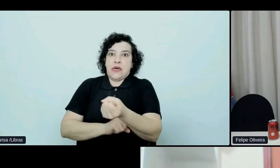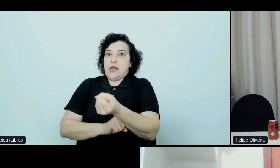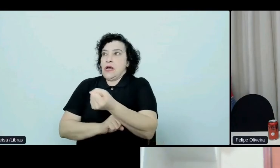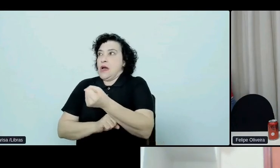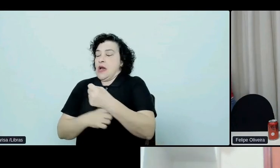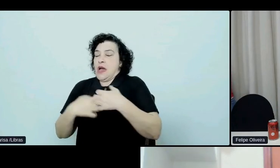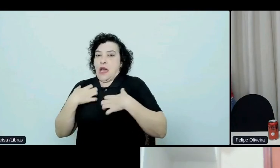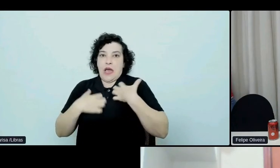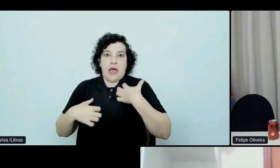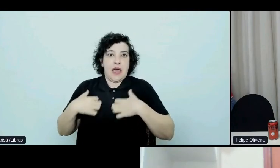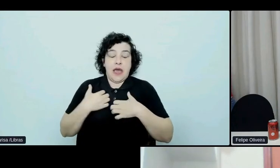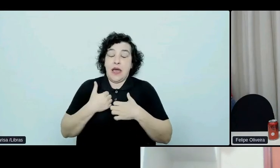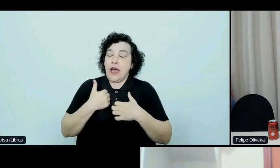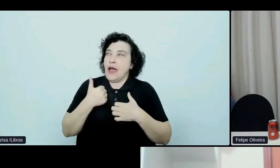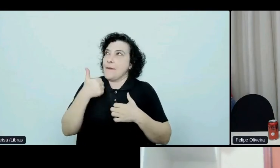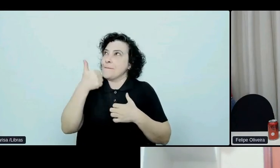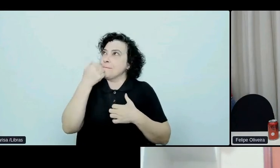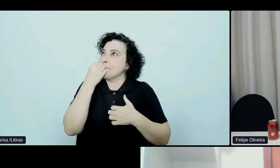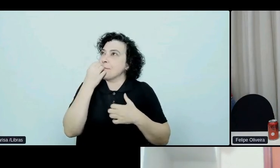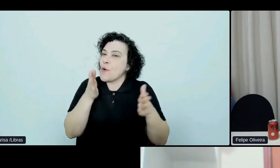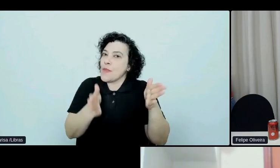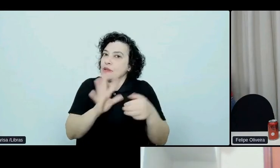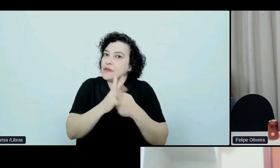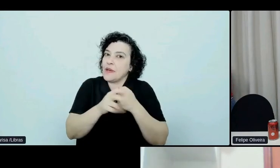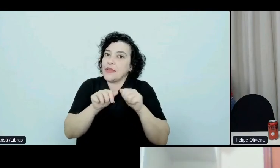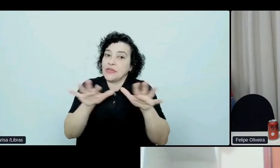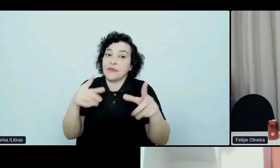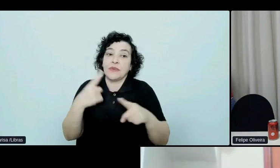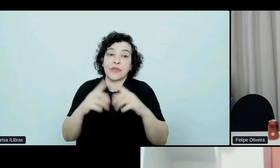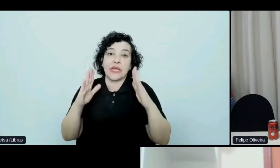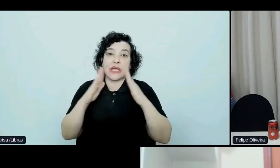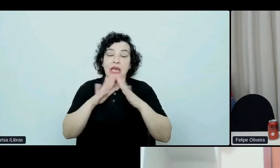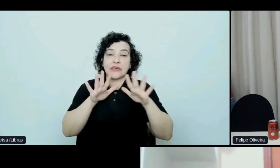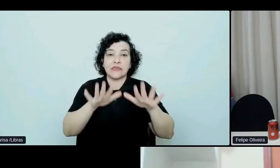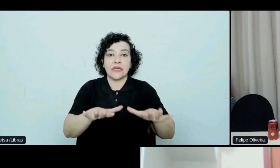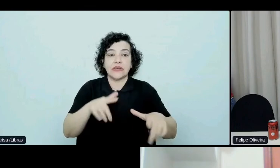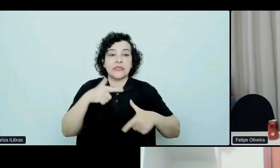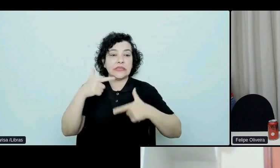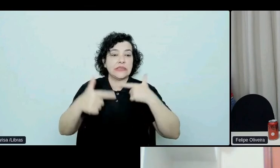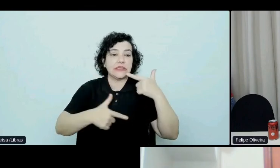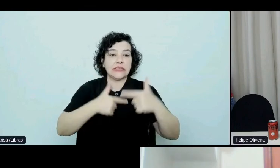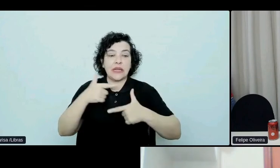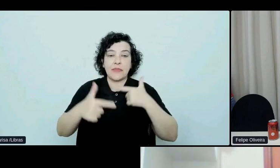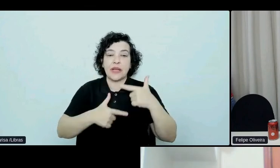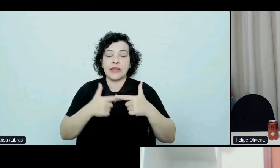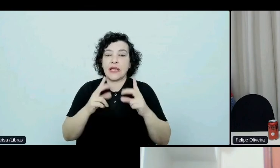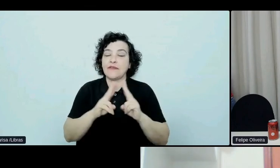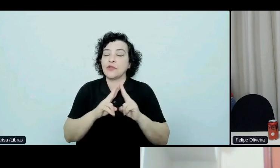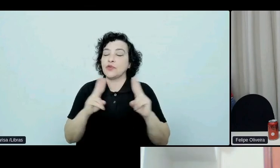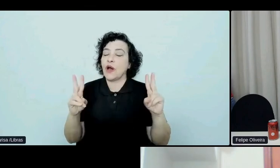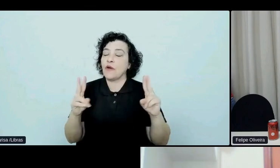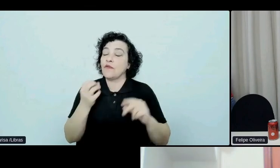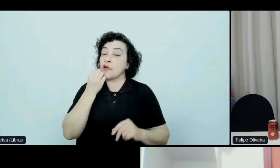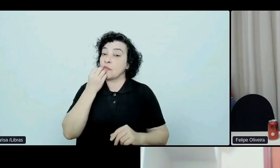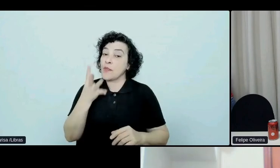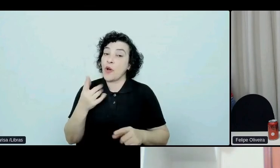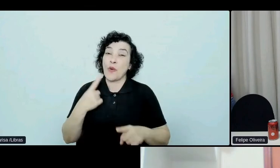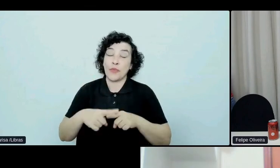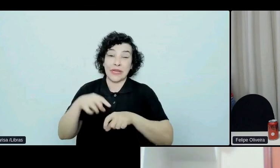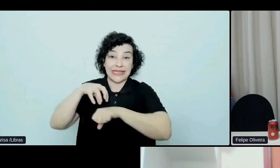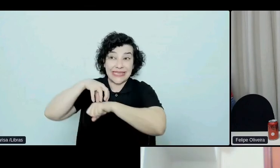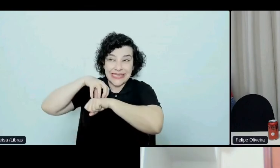não. E também na questão do transporte público, porque eu tenho fobia social. Gente,